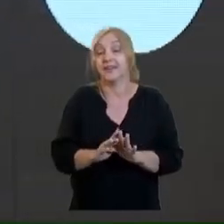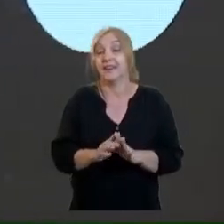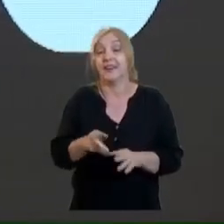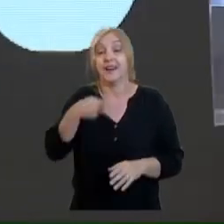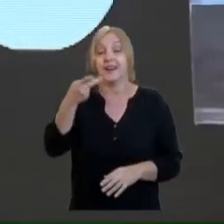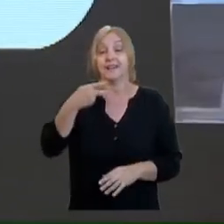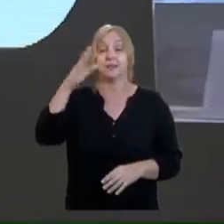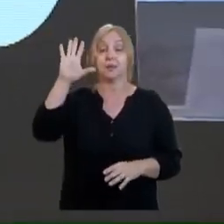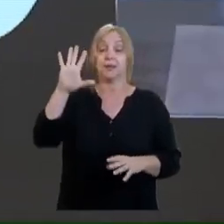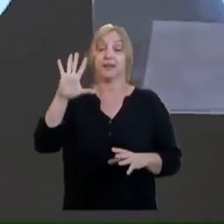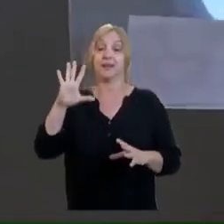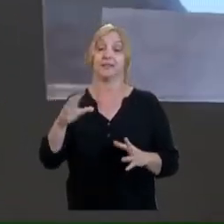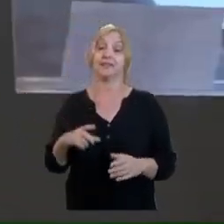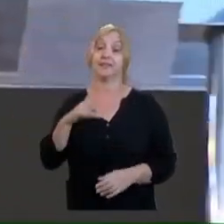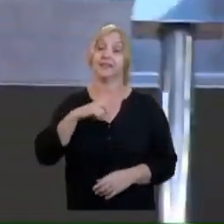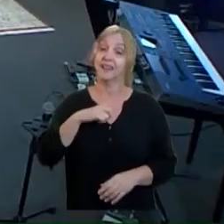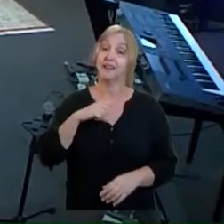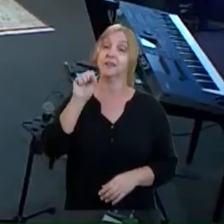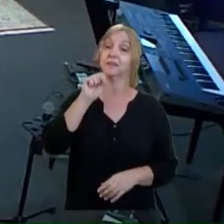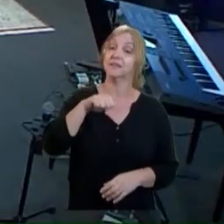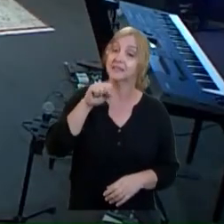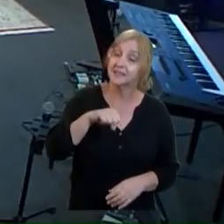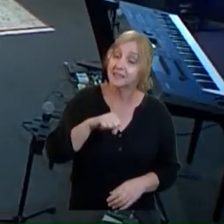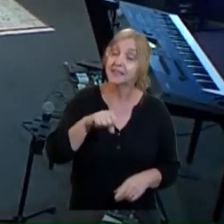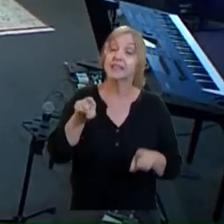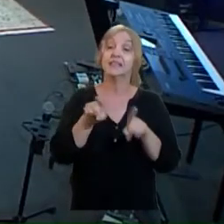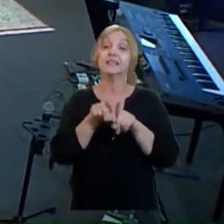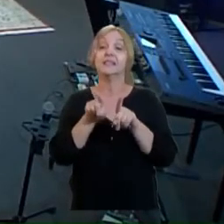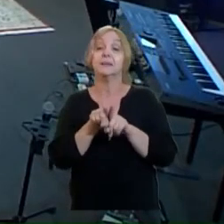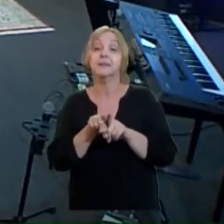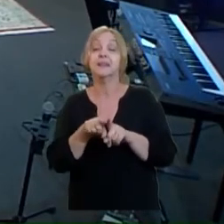Deus, tantas tem nele o sim, porquanto também